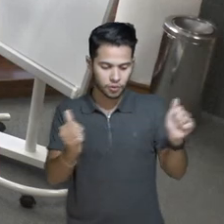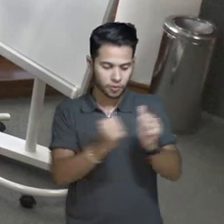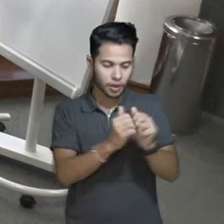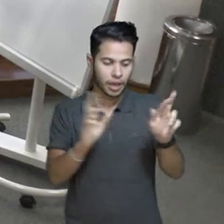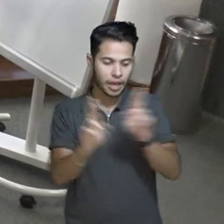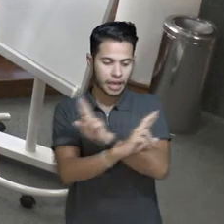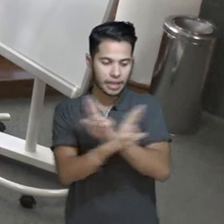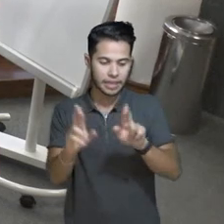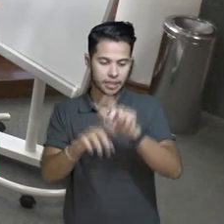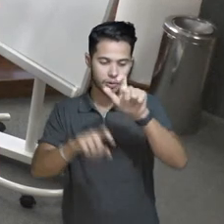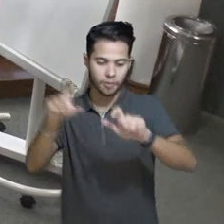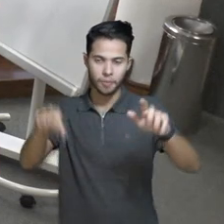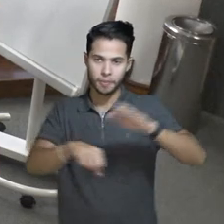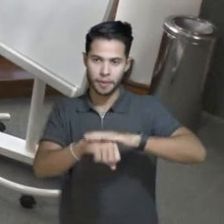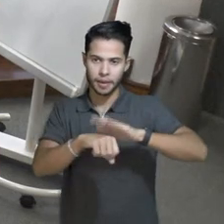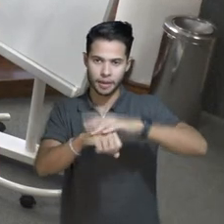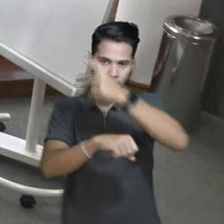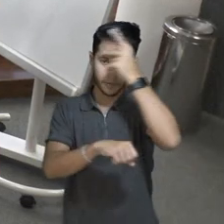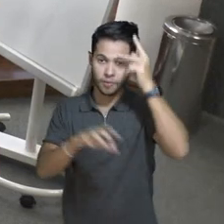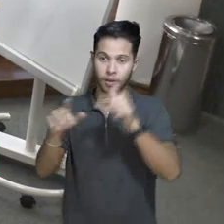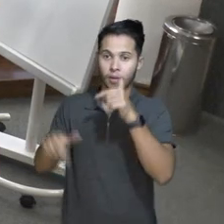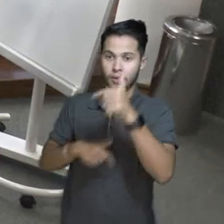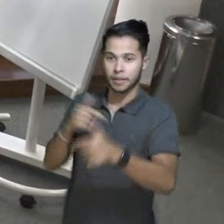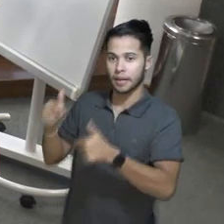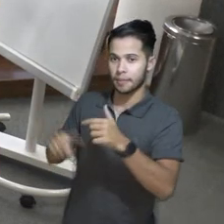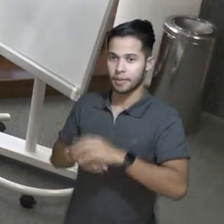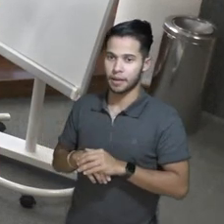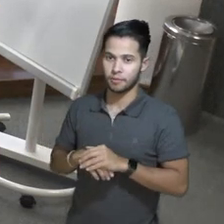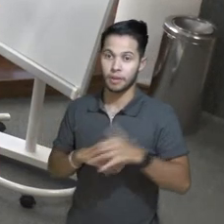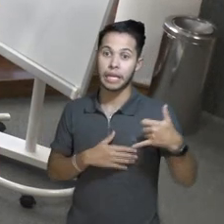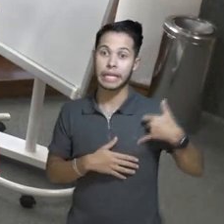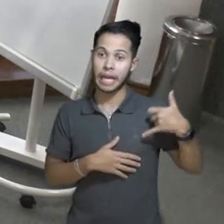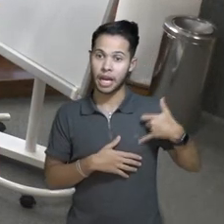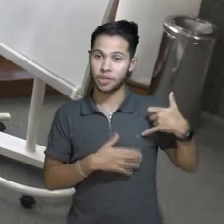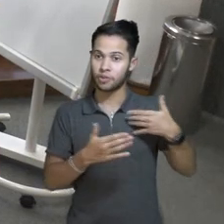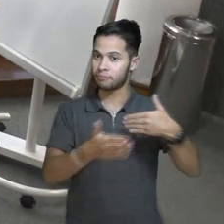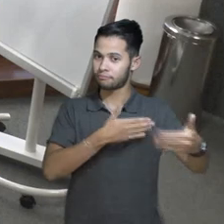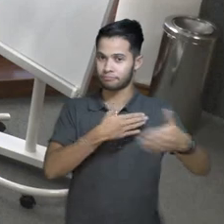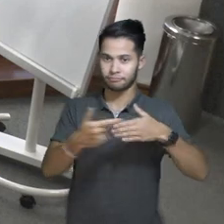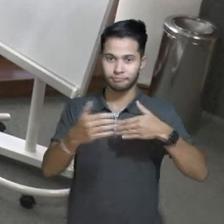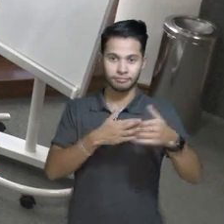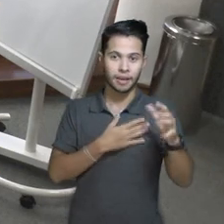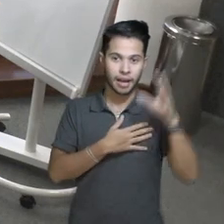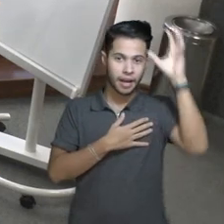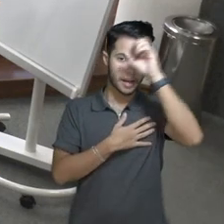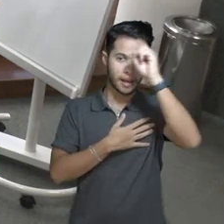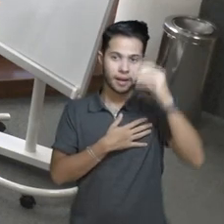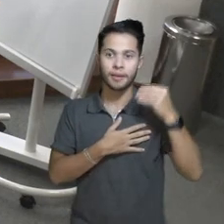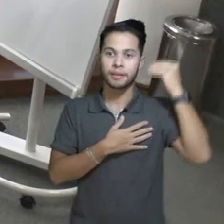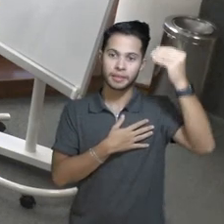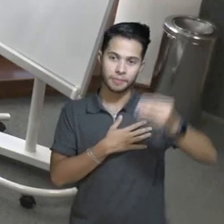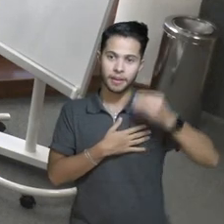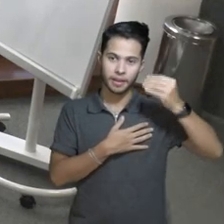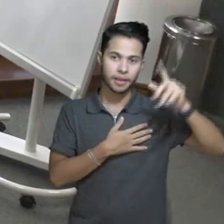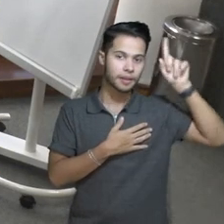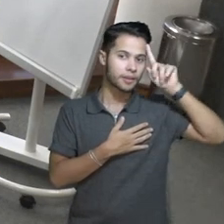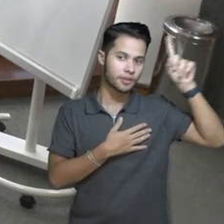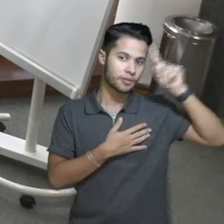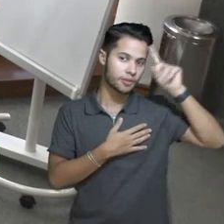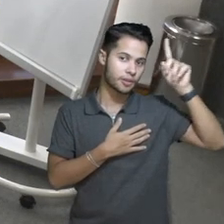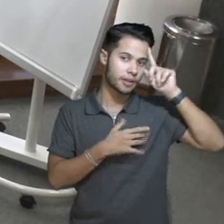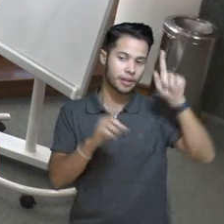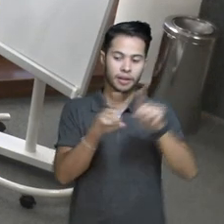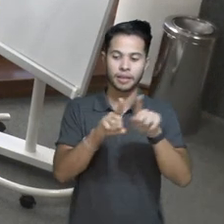e trabalho qualquer pessoa em qualquer faix etária aprendendo com experiências do seu dia a dia e pela